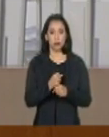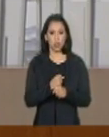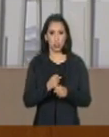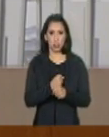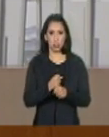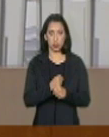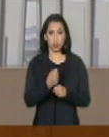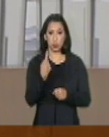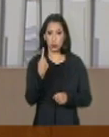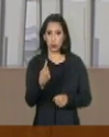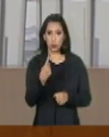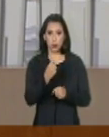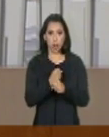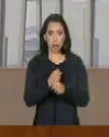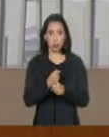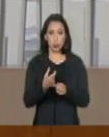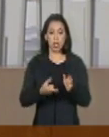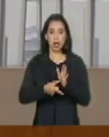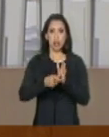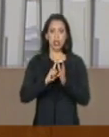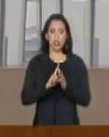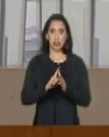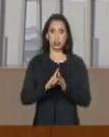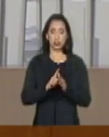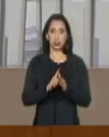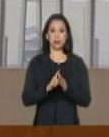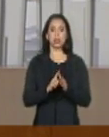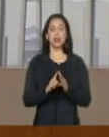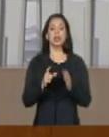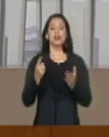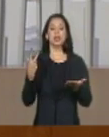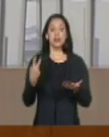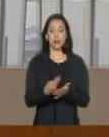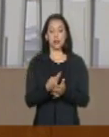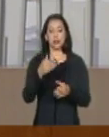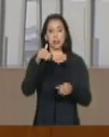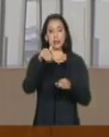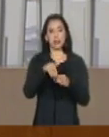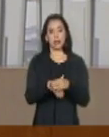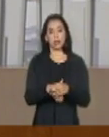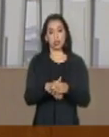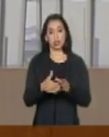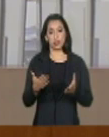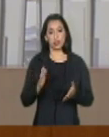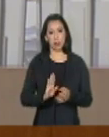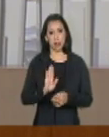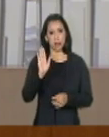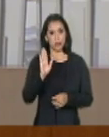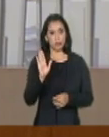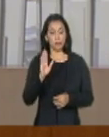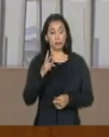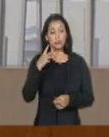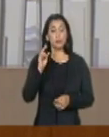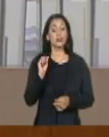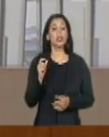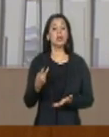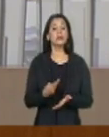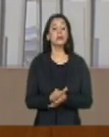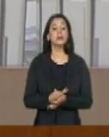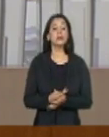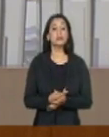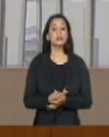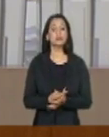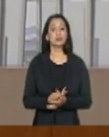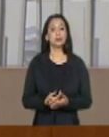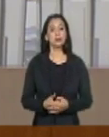dentro de um ano antes do processo eleitoral, a menos de um ano antes do processo eleitoral, que foi do